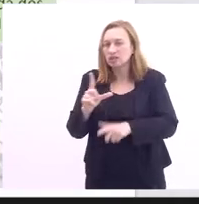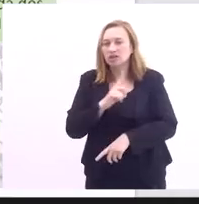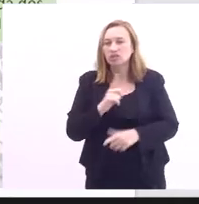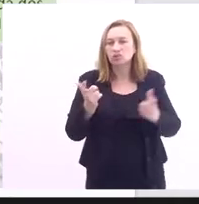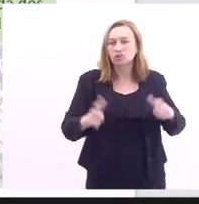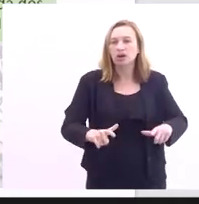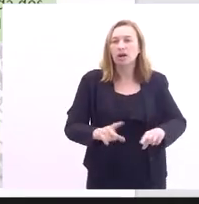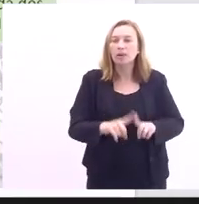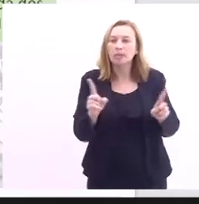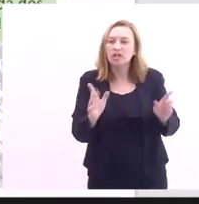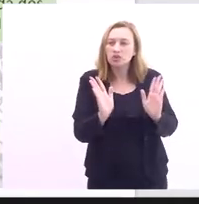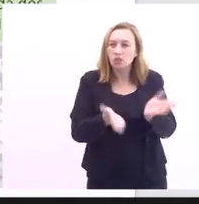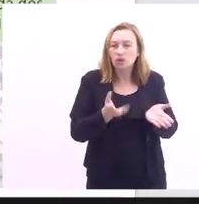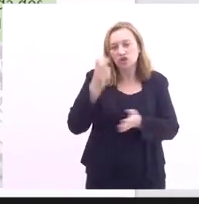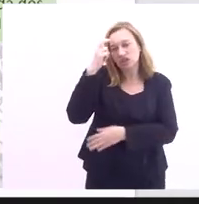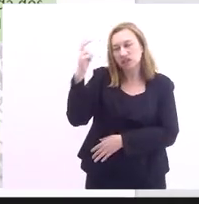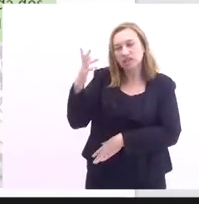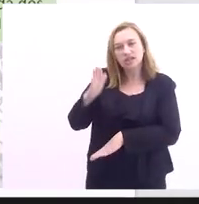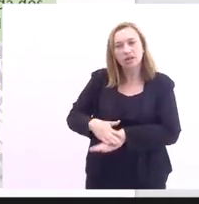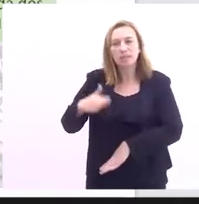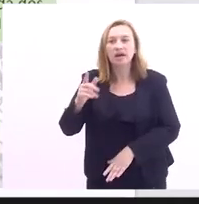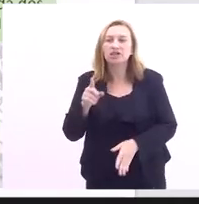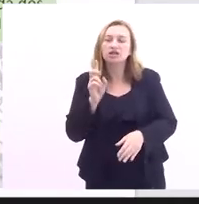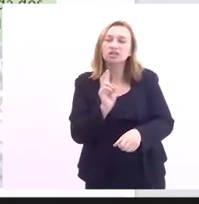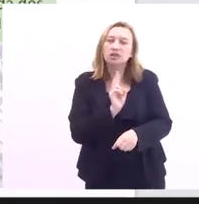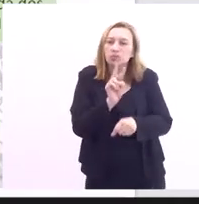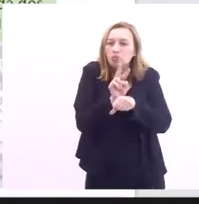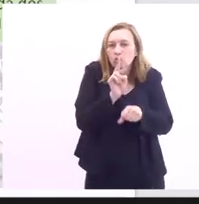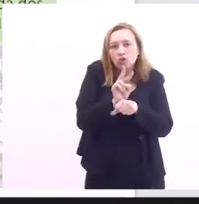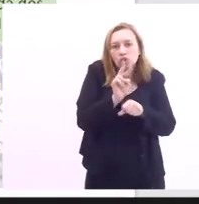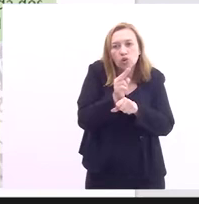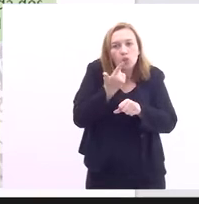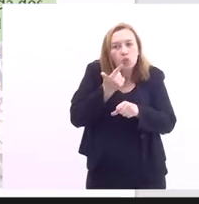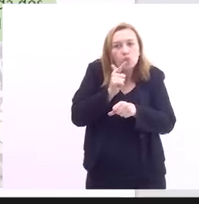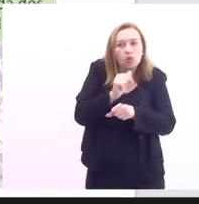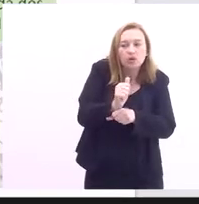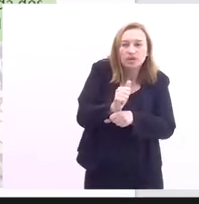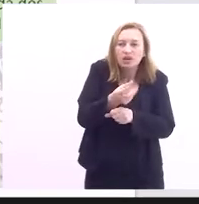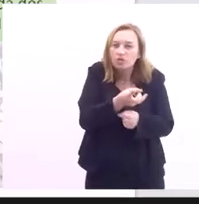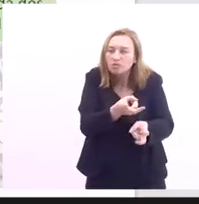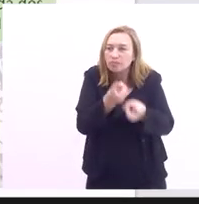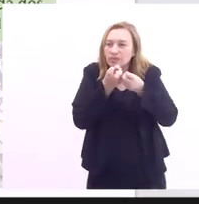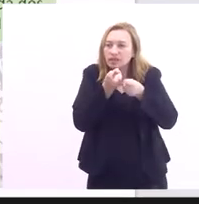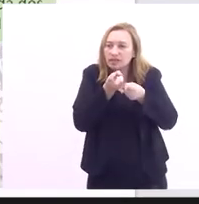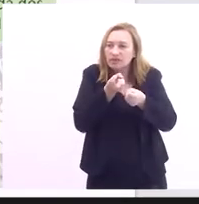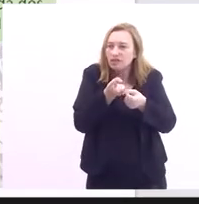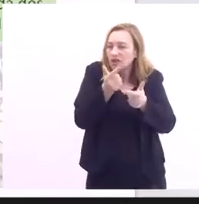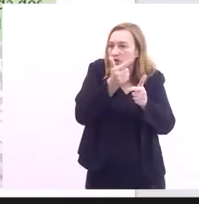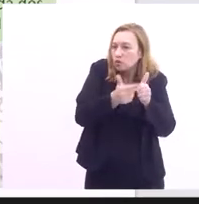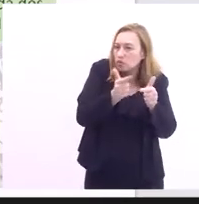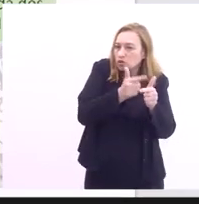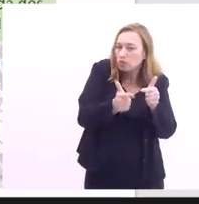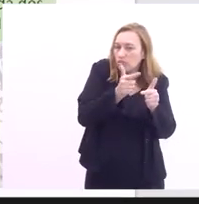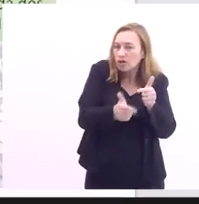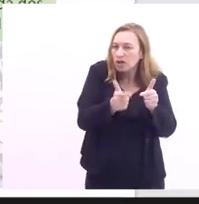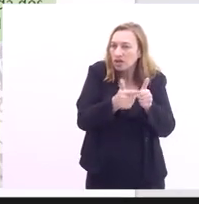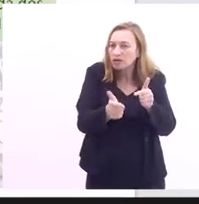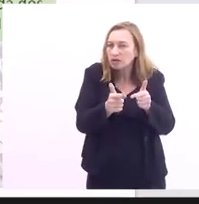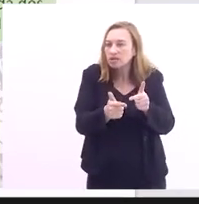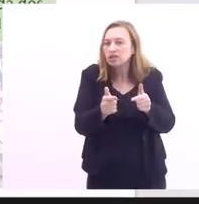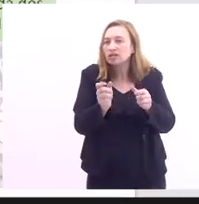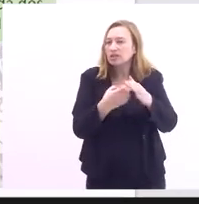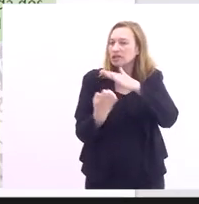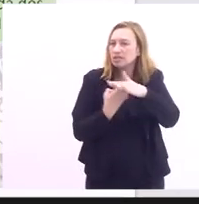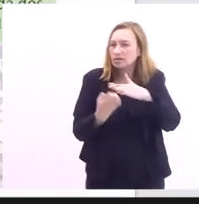é uma forma muito mais inteligente, a gente tem um monitoramento que consegue identificar os indícios de falhas nas